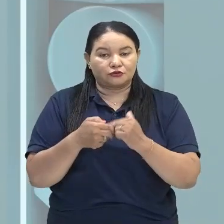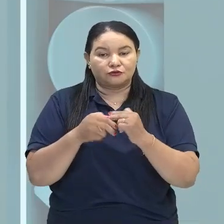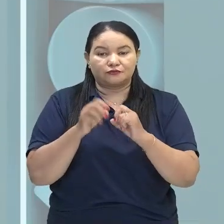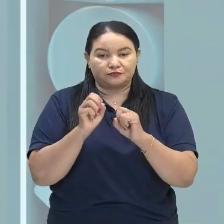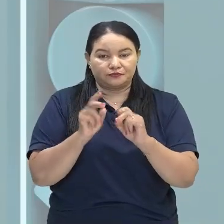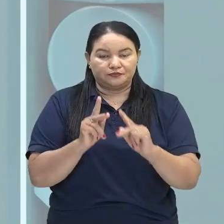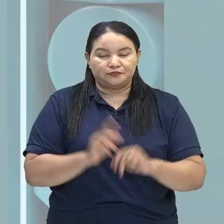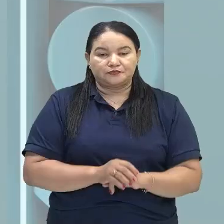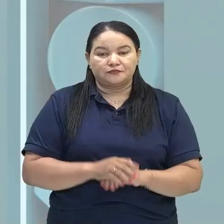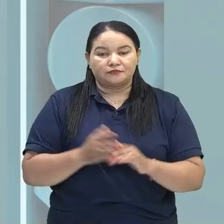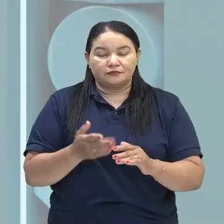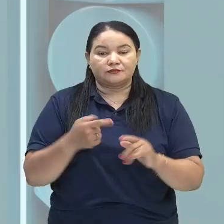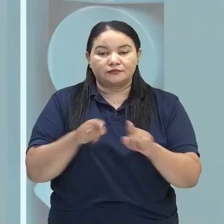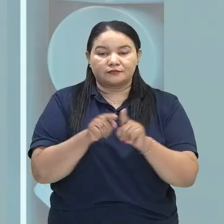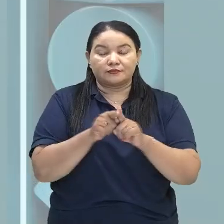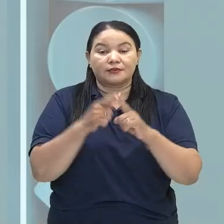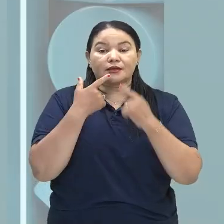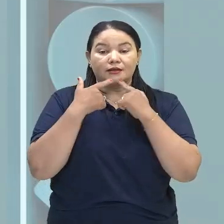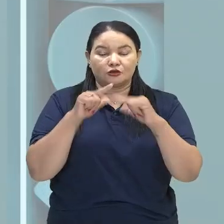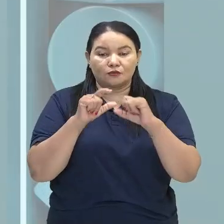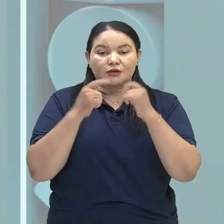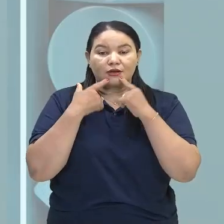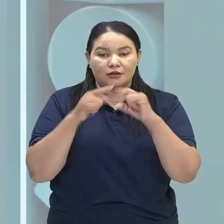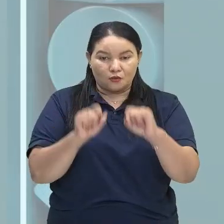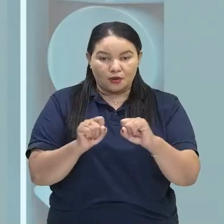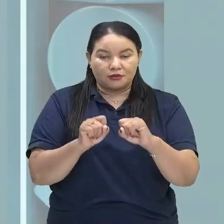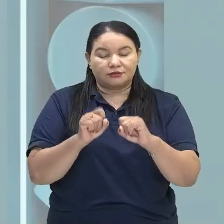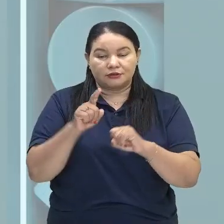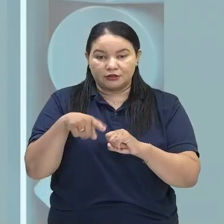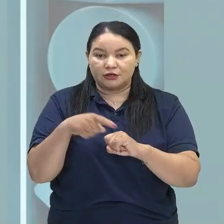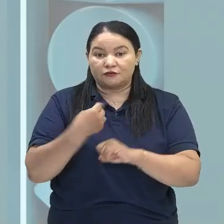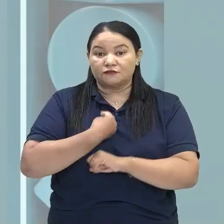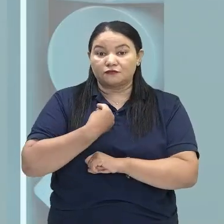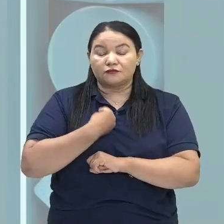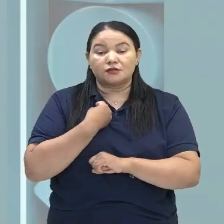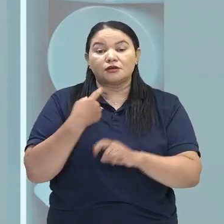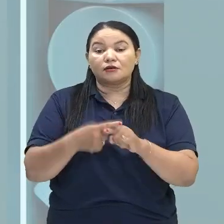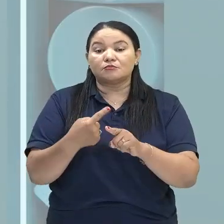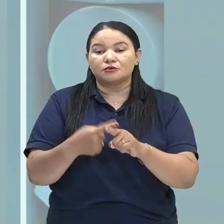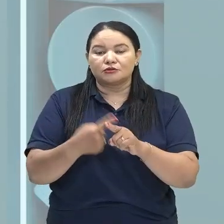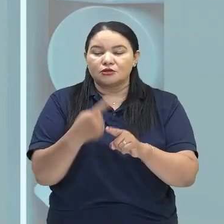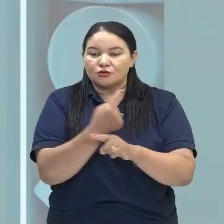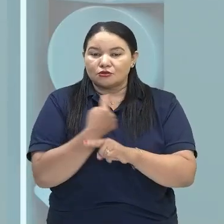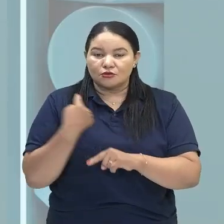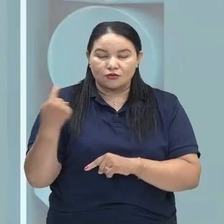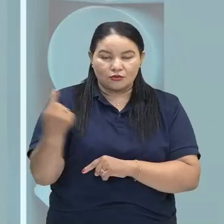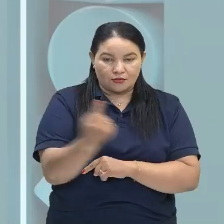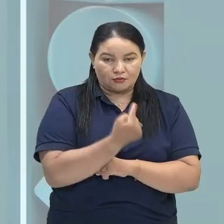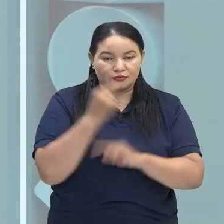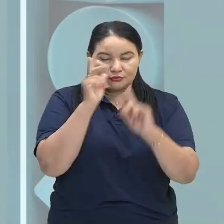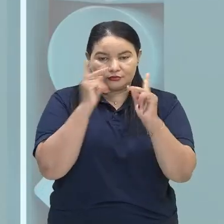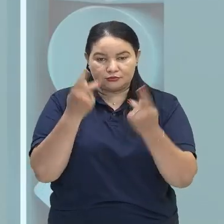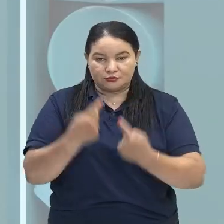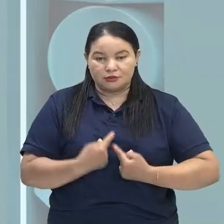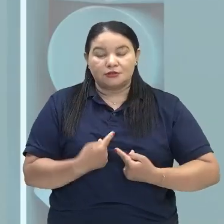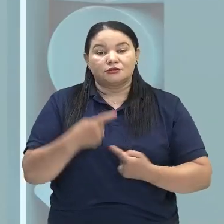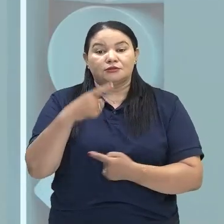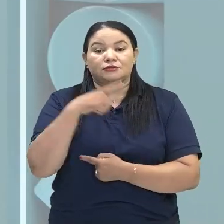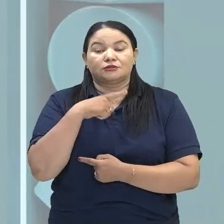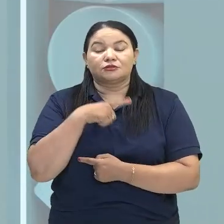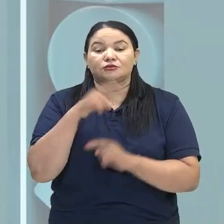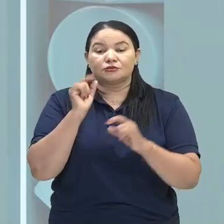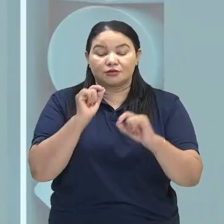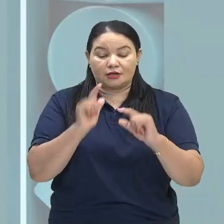Porque a linguagem, a língua, ela é viva. Por que ela é viva? Porque nós, seres humanos, temos